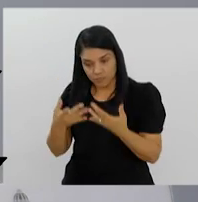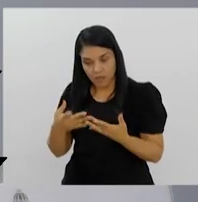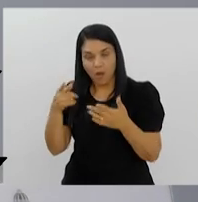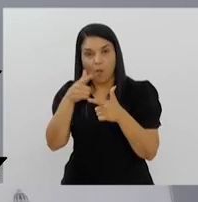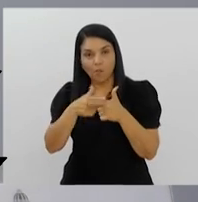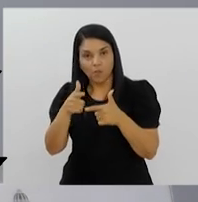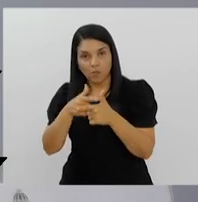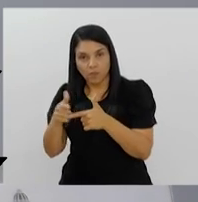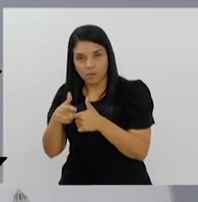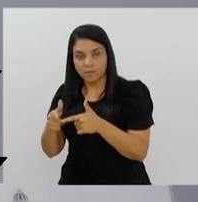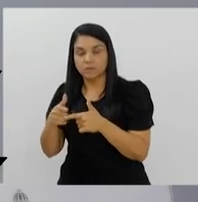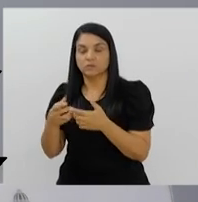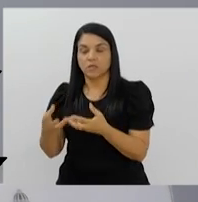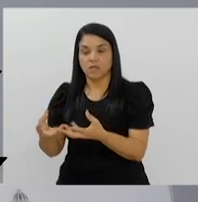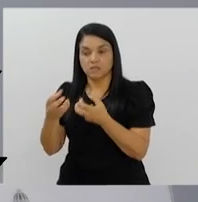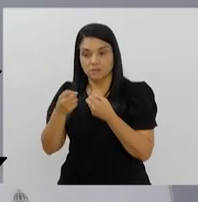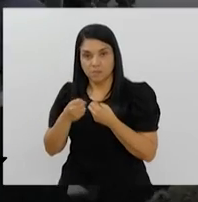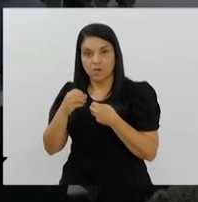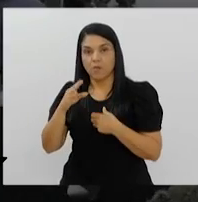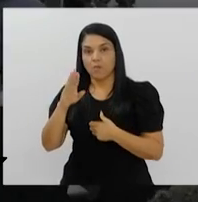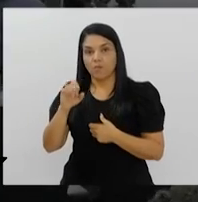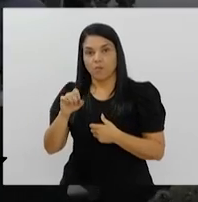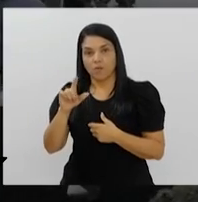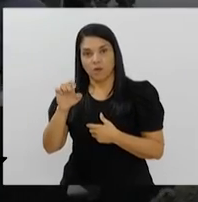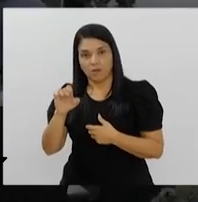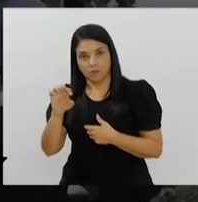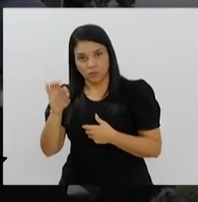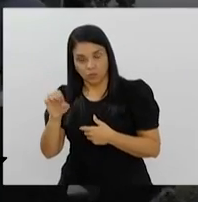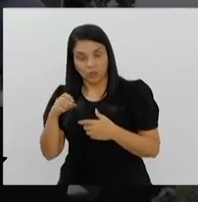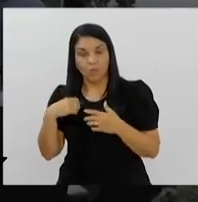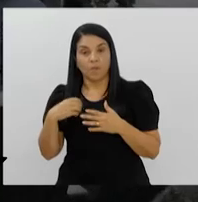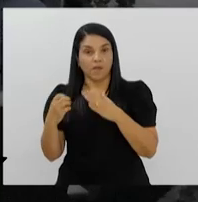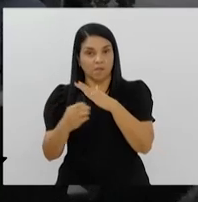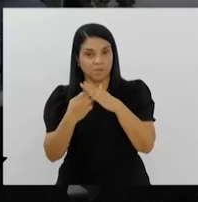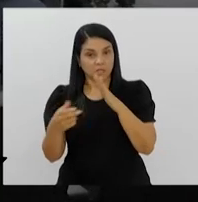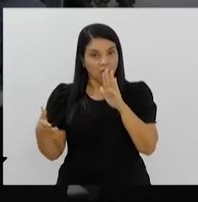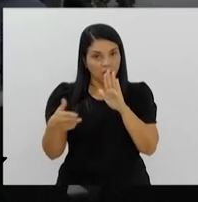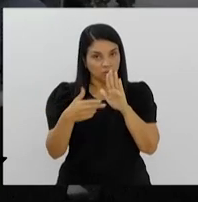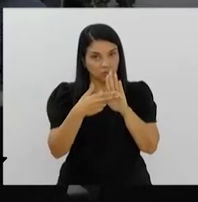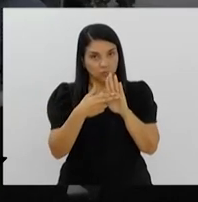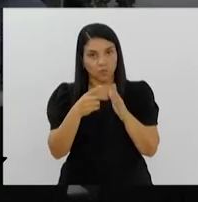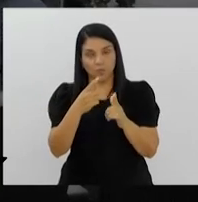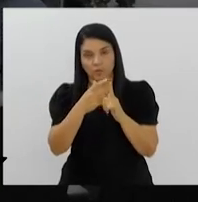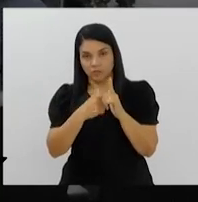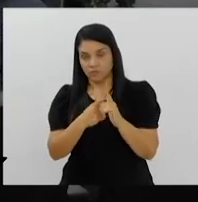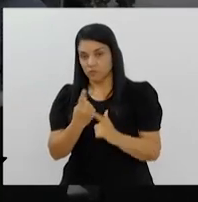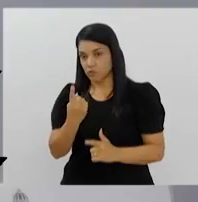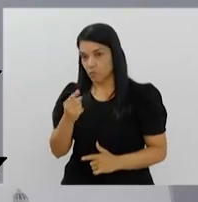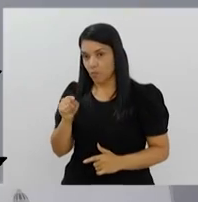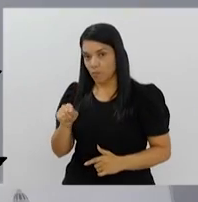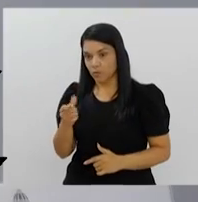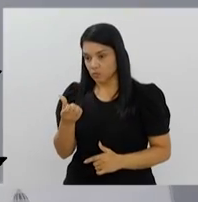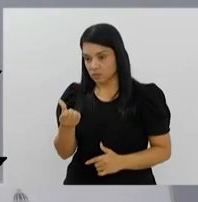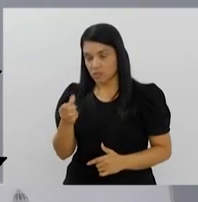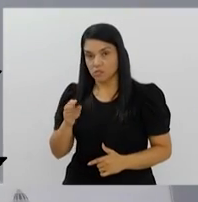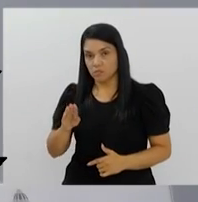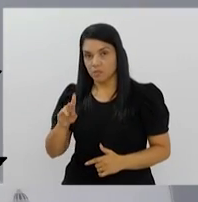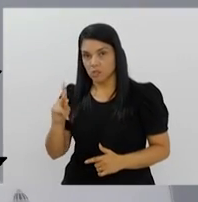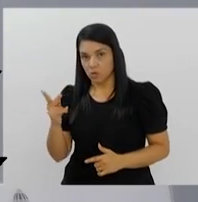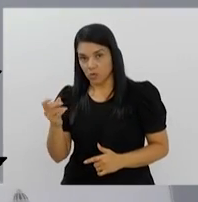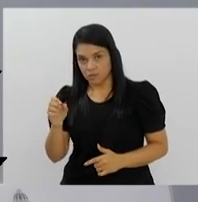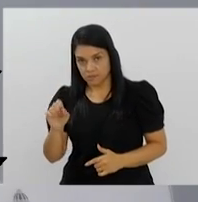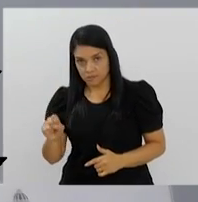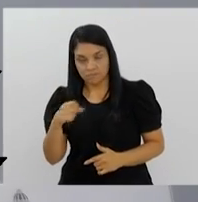à obtenção dos boletos uma operadora que assume uma dívida de 1.6 bilhão não